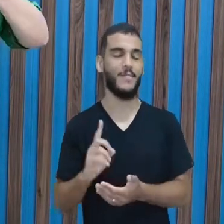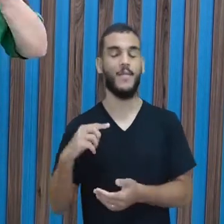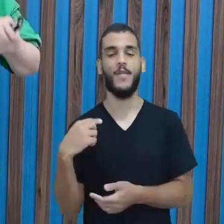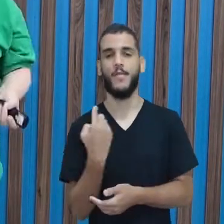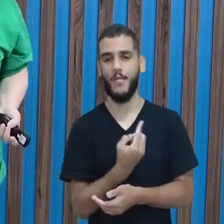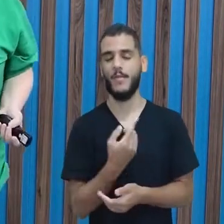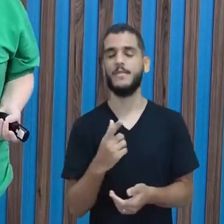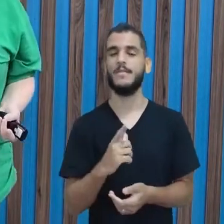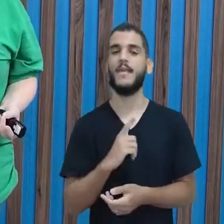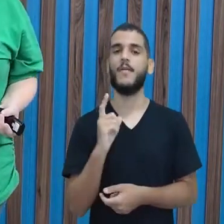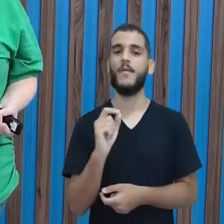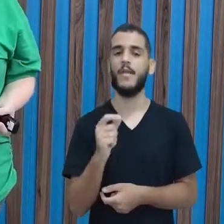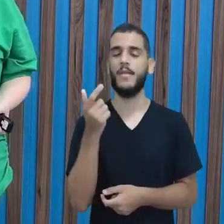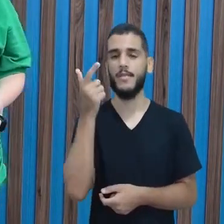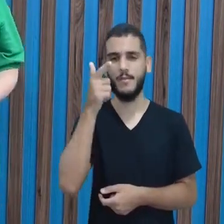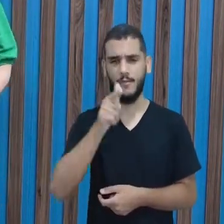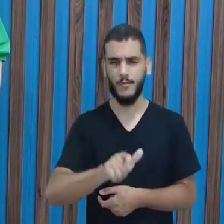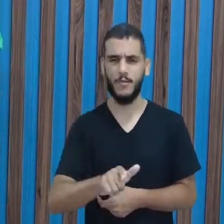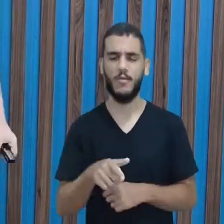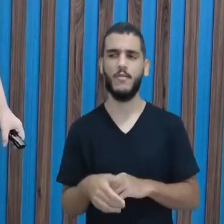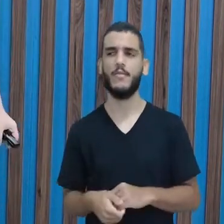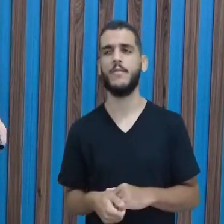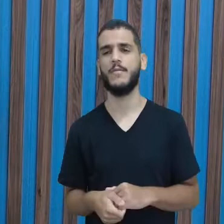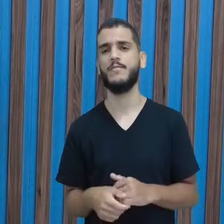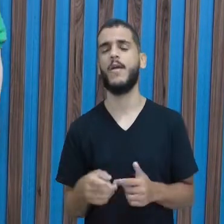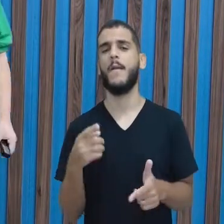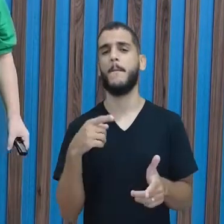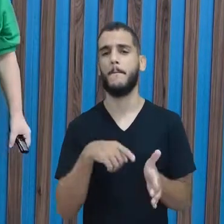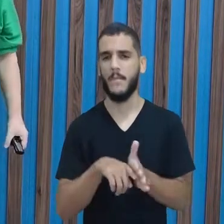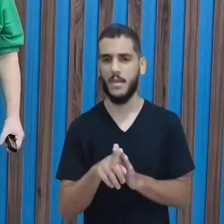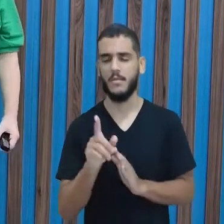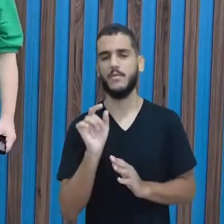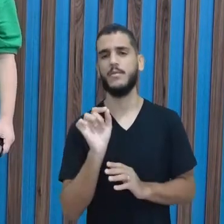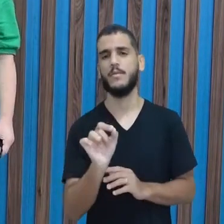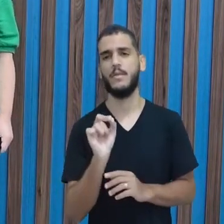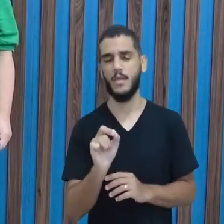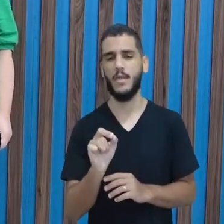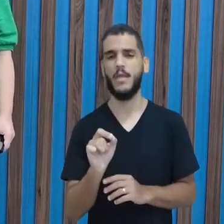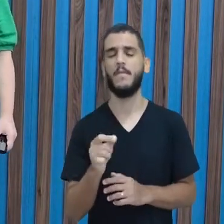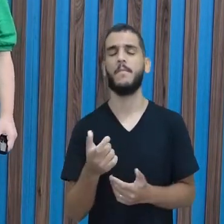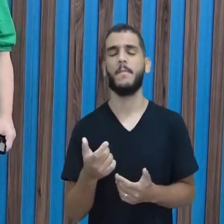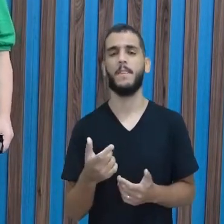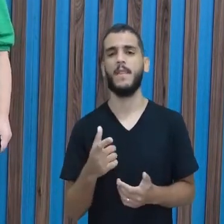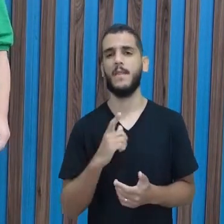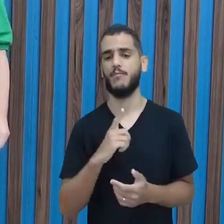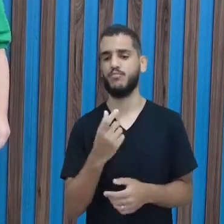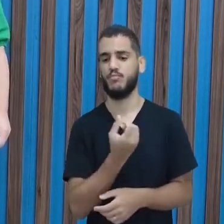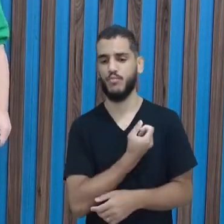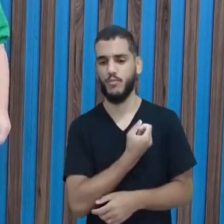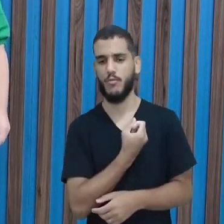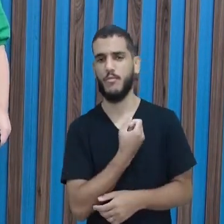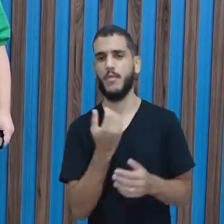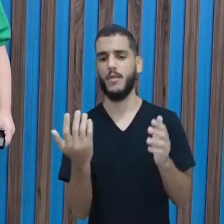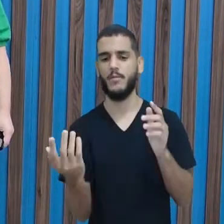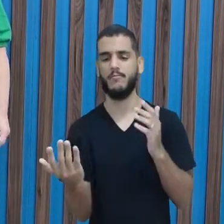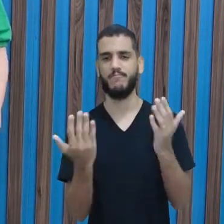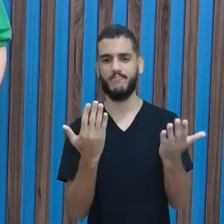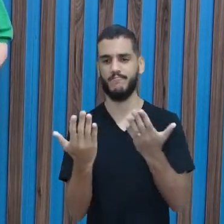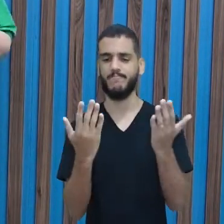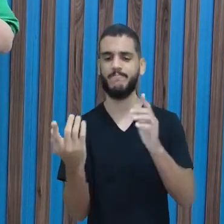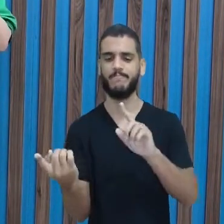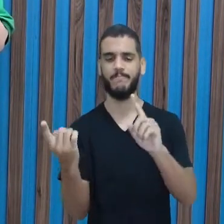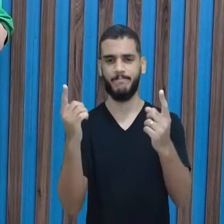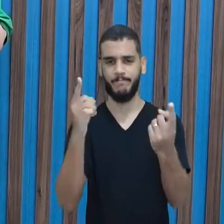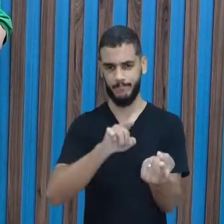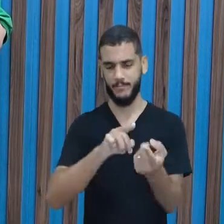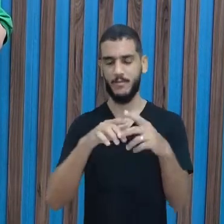vai trazer novamente problemas com grandezas inversamente proporcional. E